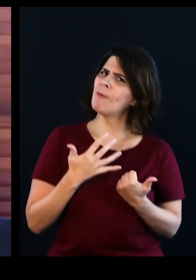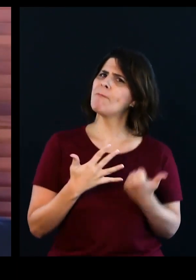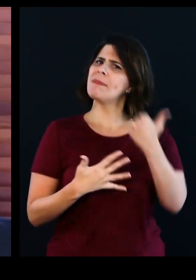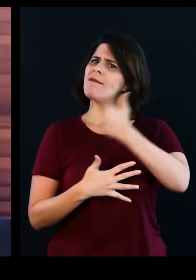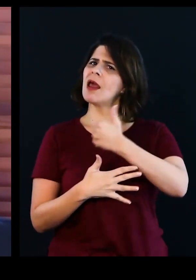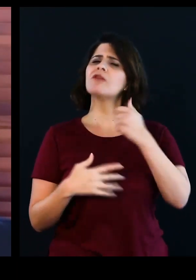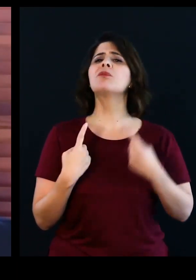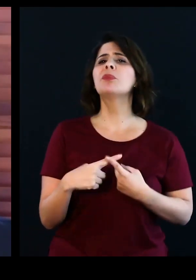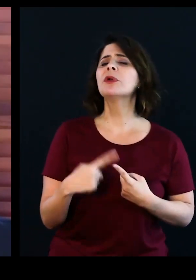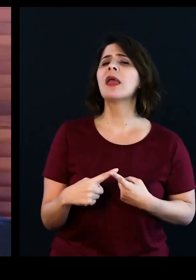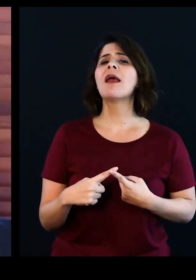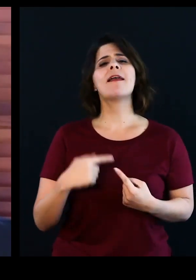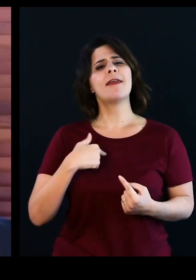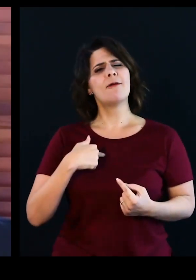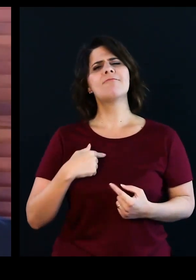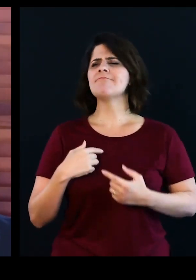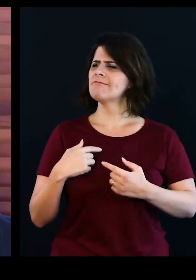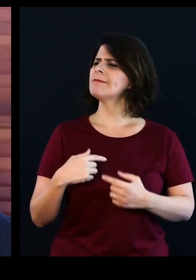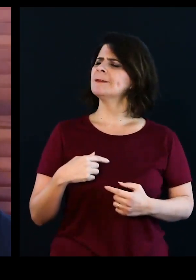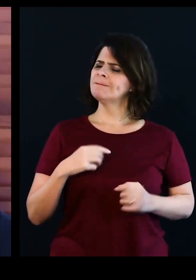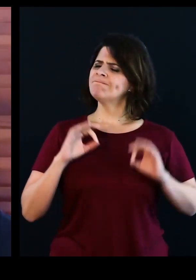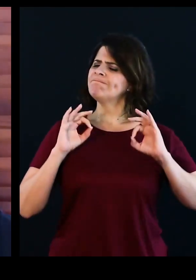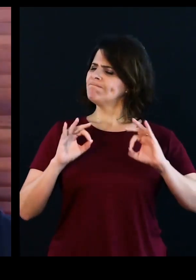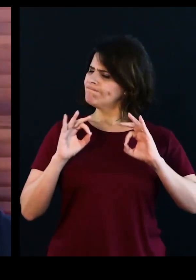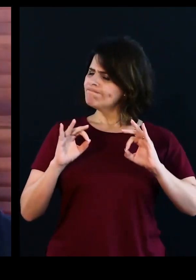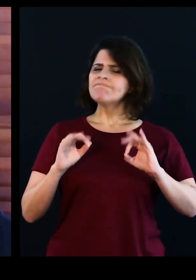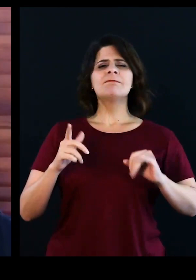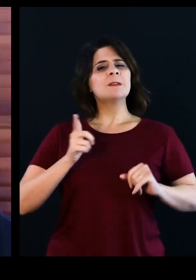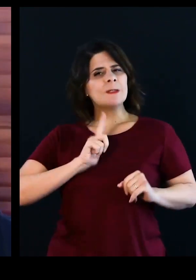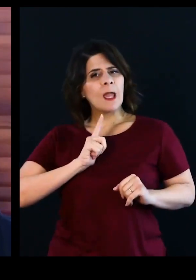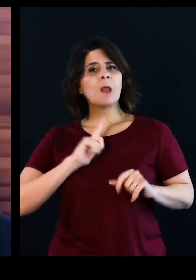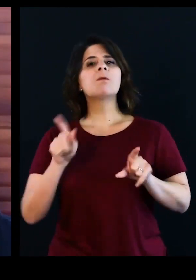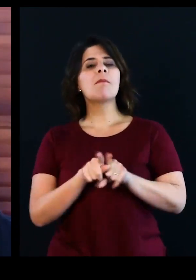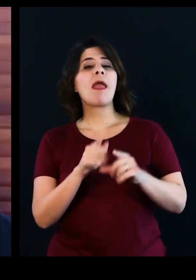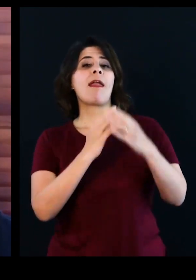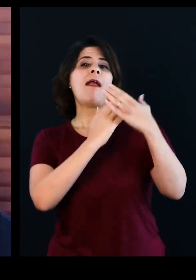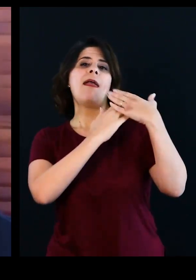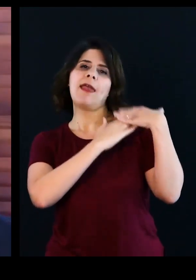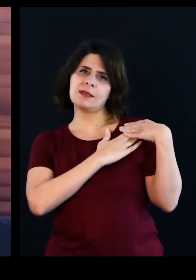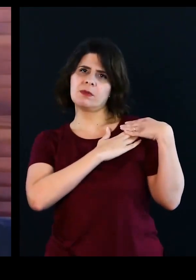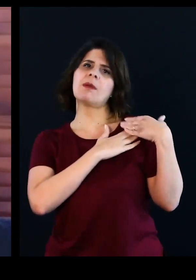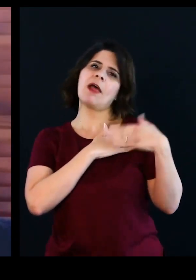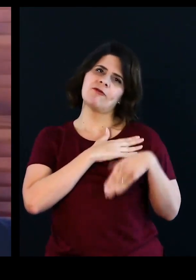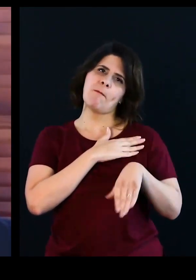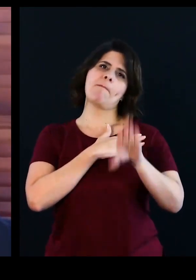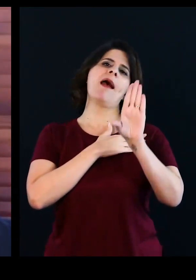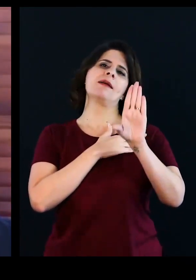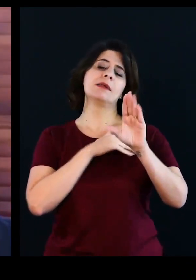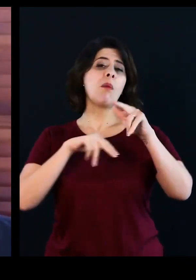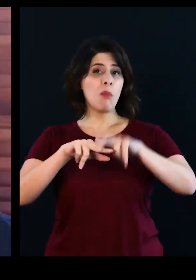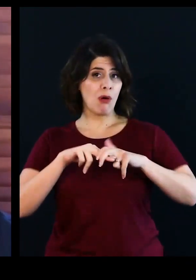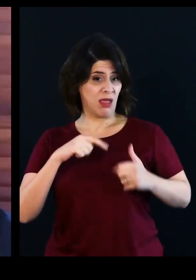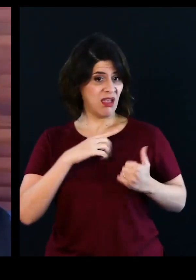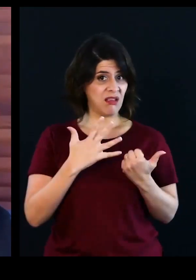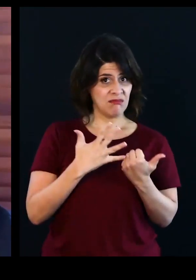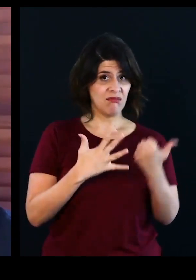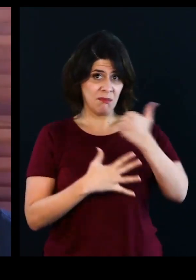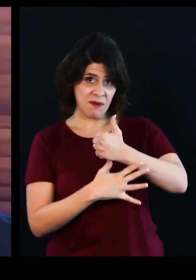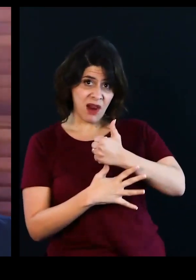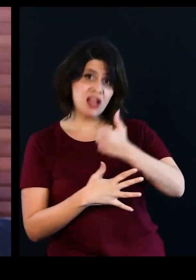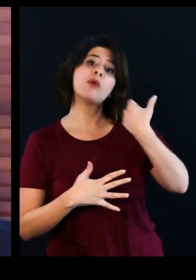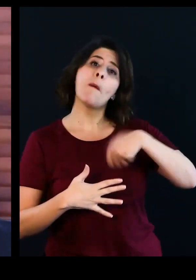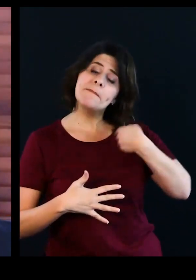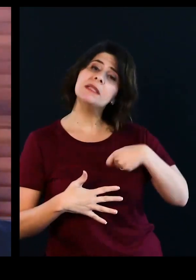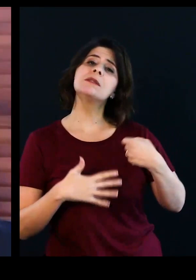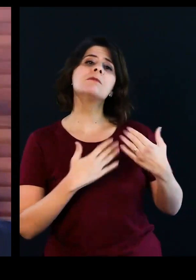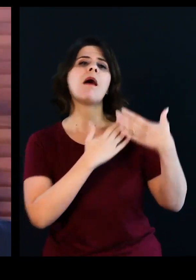da responsabilidade. A gente tem uma responsabilidade muito maior a partir do privilégio que nos foi dado. Quer dizer, eu